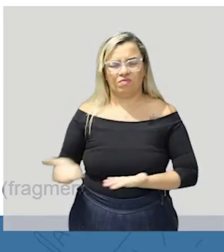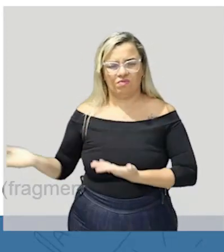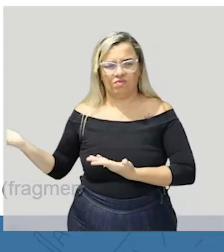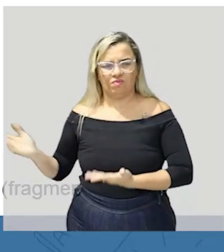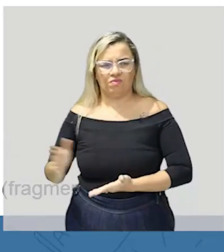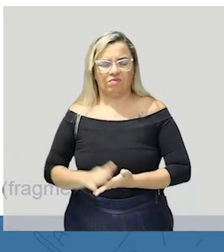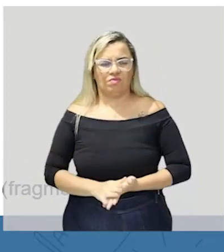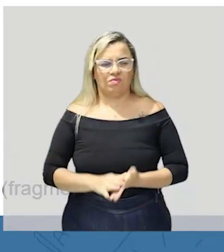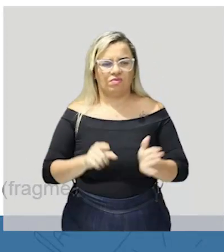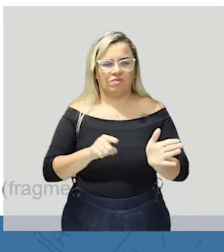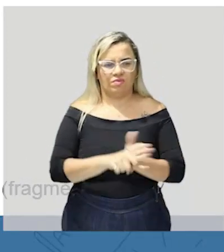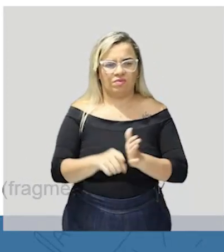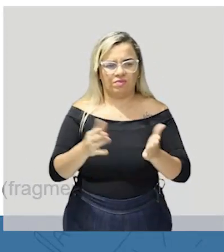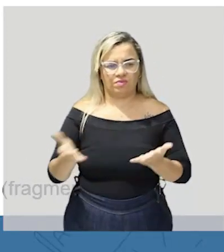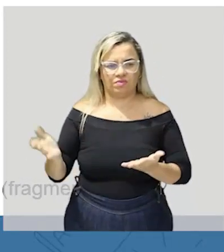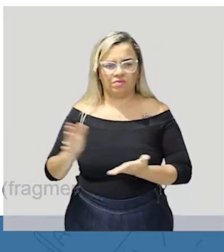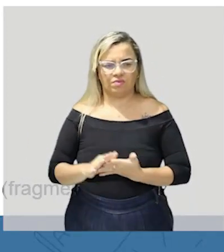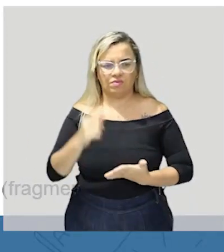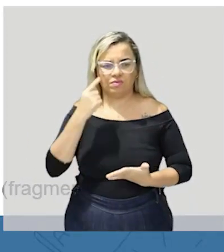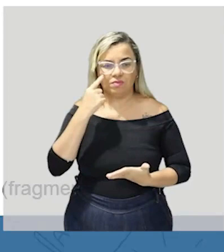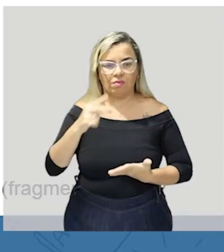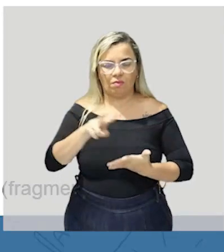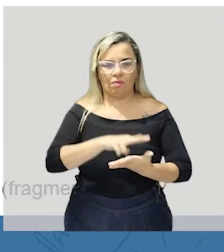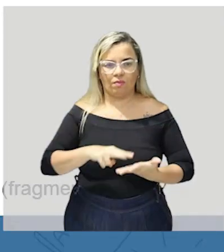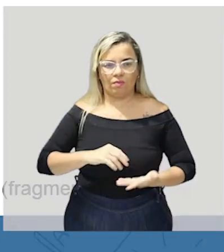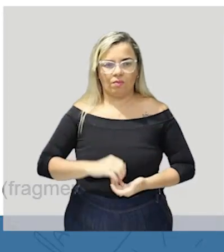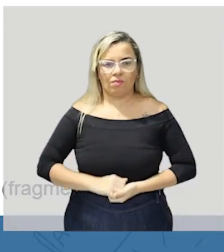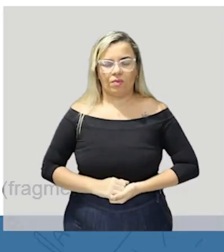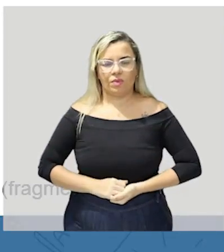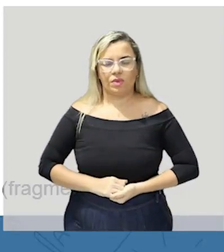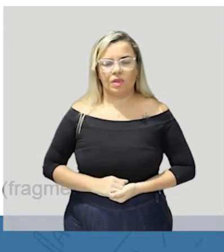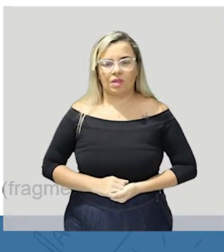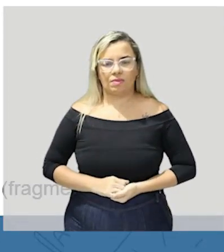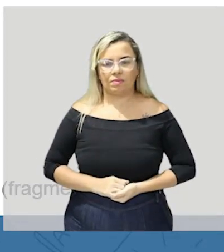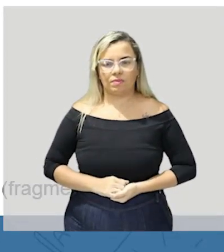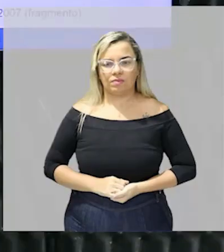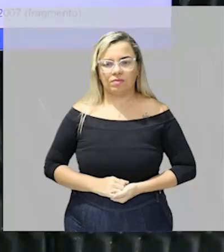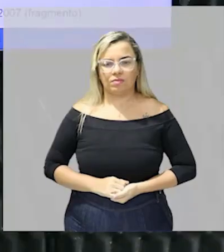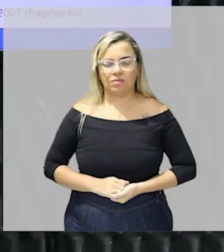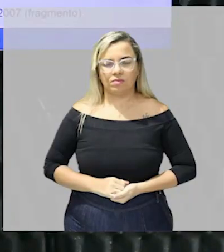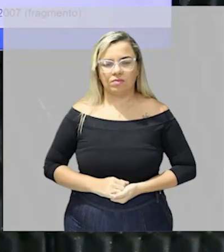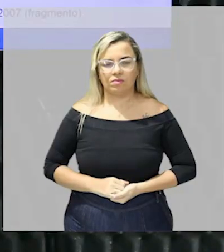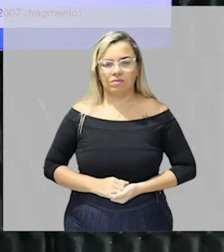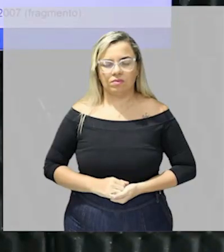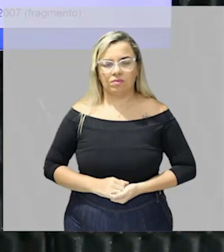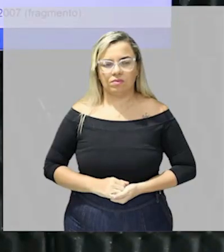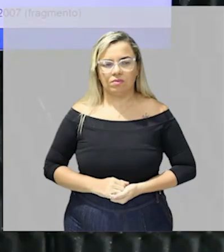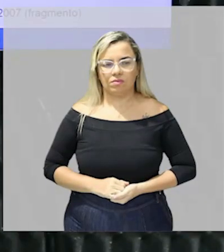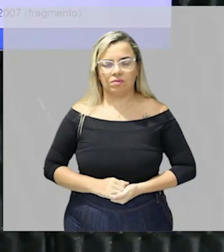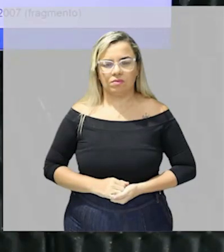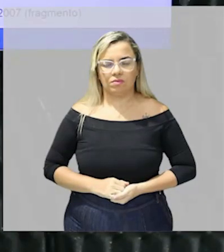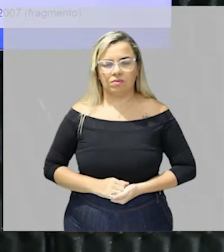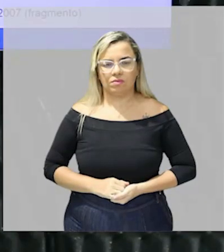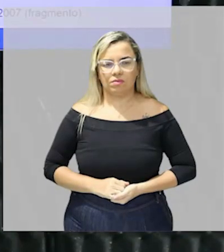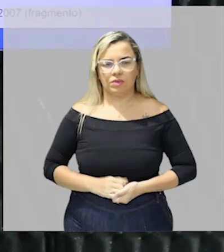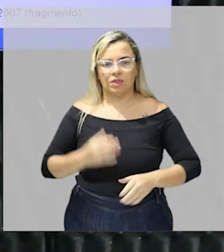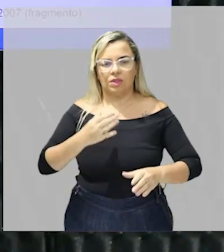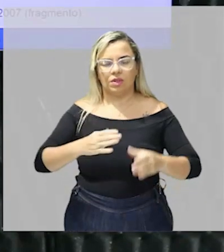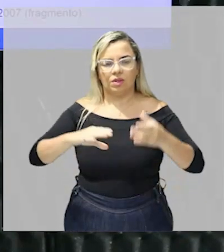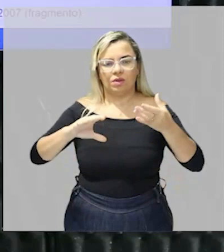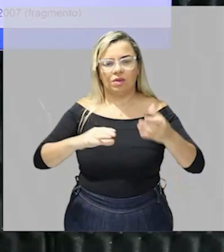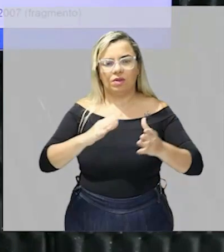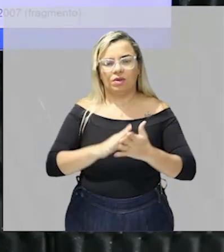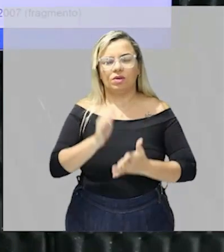sobre esse item questão. Olha só, o canto triste dos conquistados, ou seja, dos nativos,